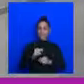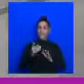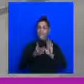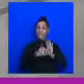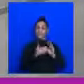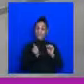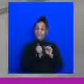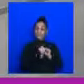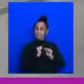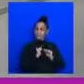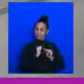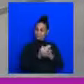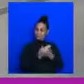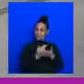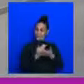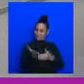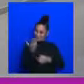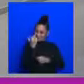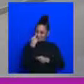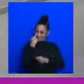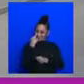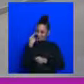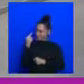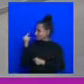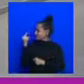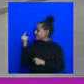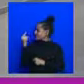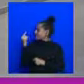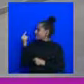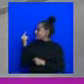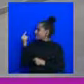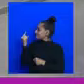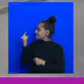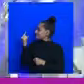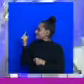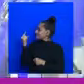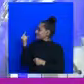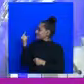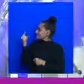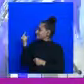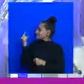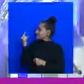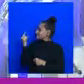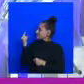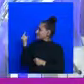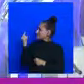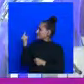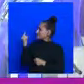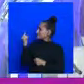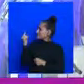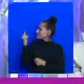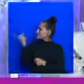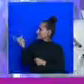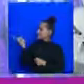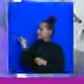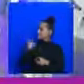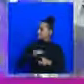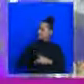Apostas em mãos, podemos começar. Vamos lá. Bolas posicionadas.